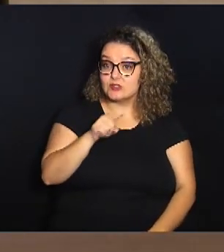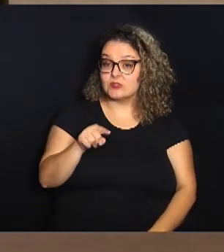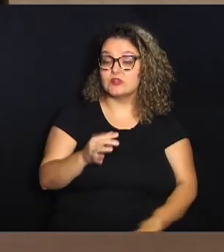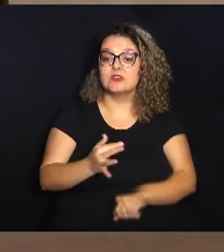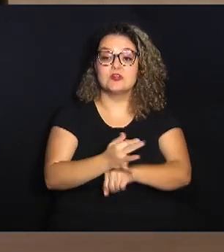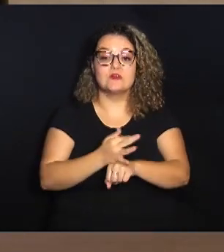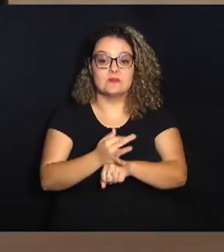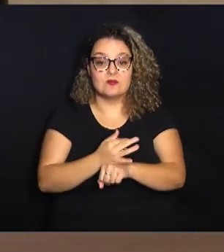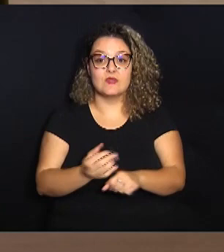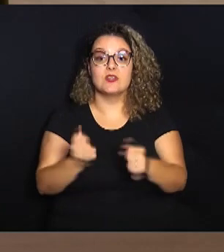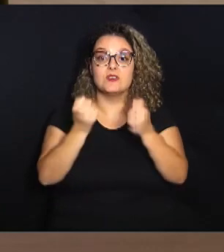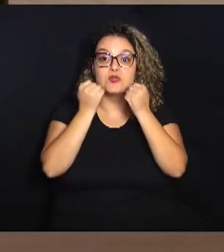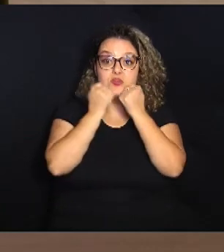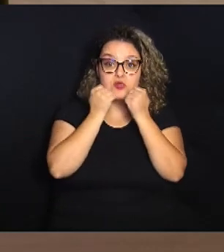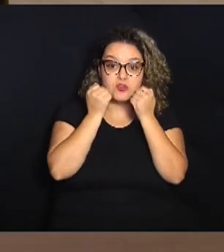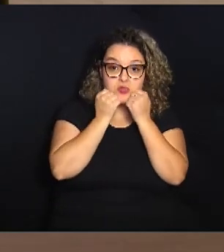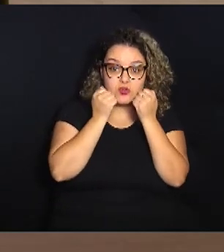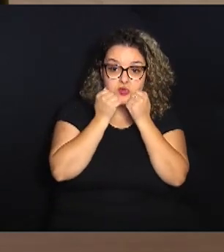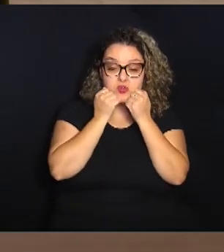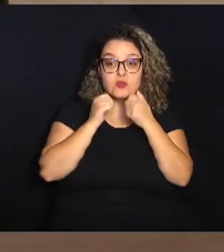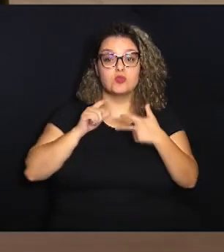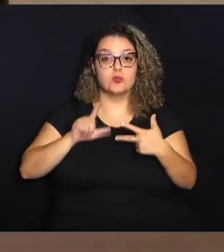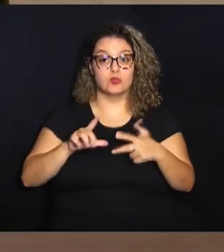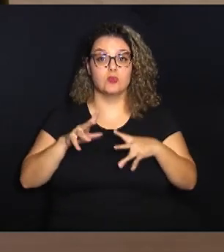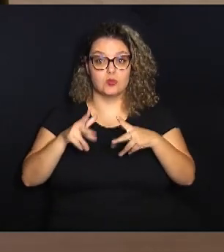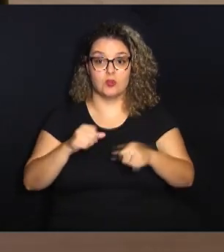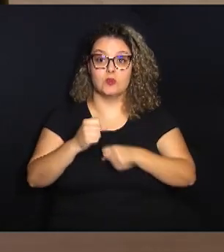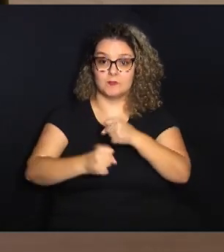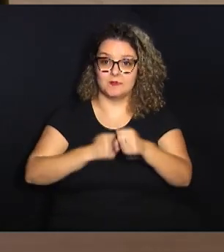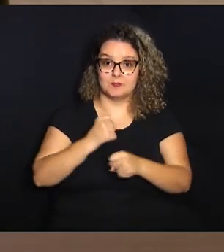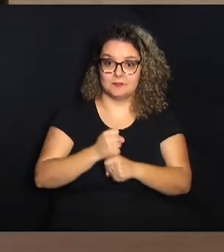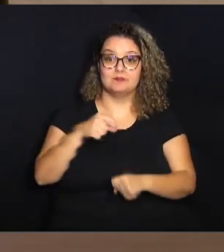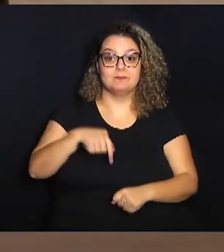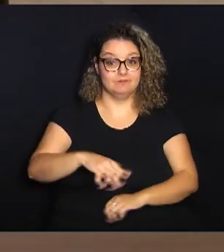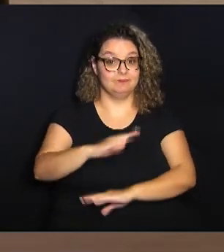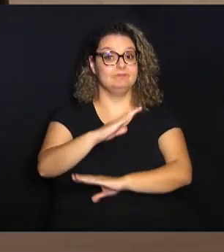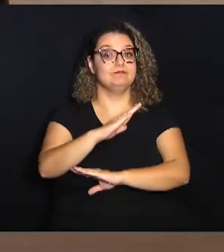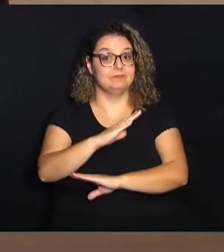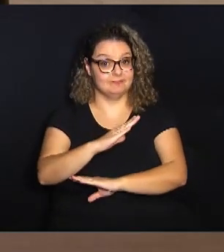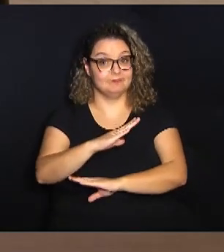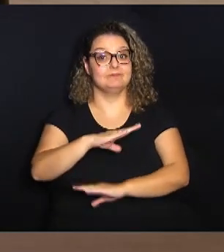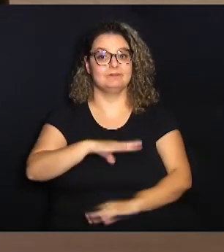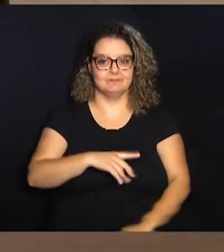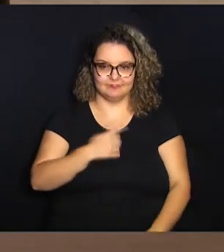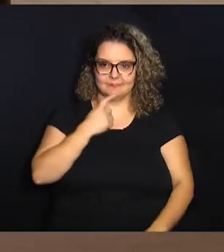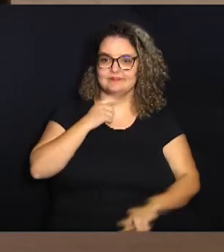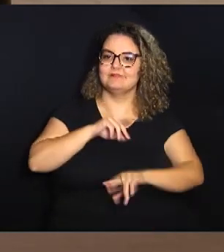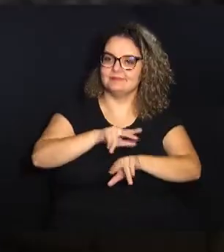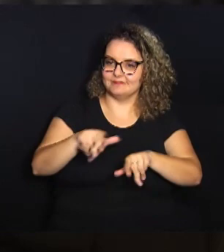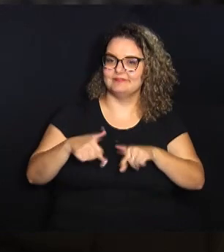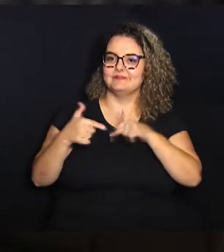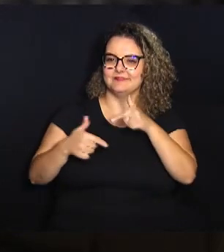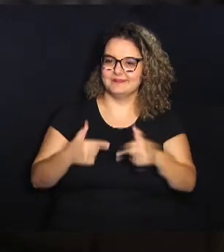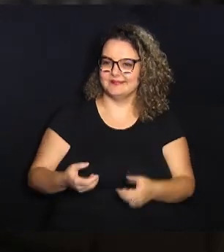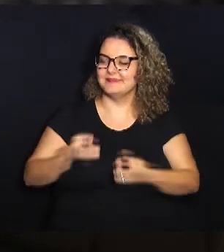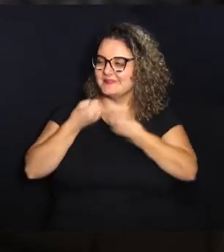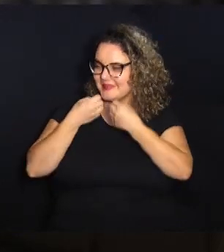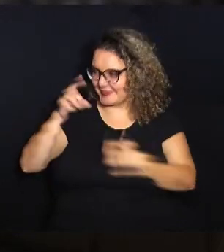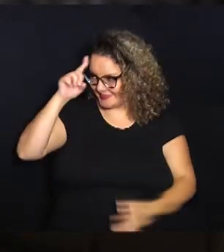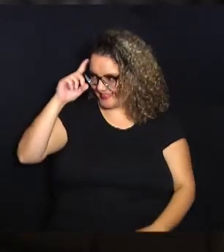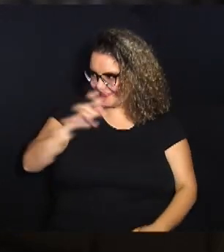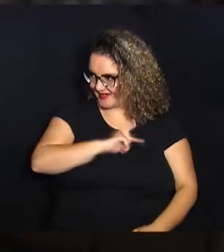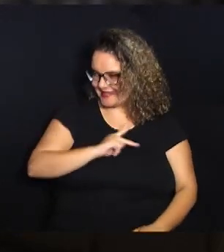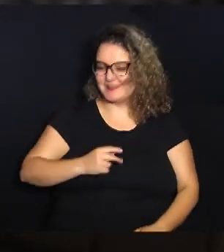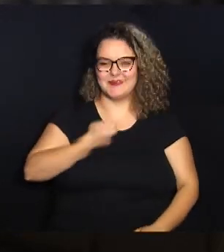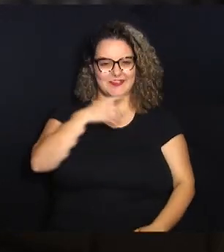de julho, como acontece todos os anos, mas aqui na Câmara Municipal de Campinas tem muito trabalho. Bom dia, Bom presidente.